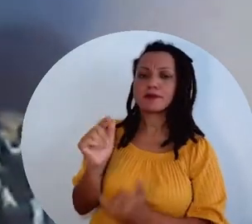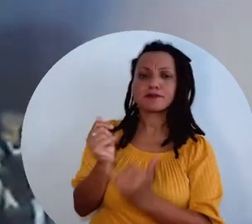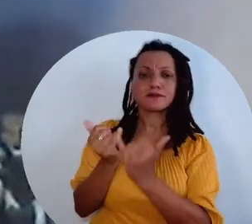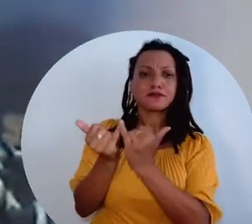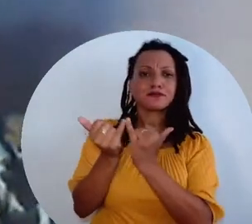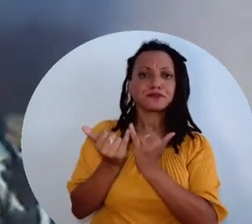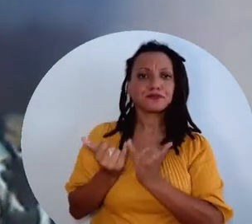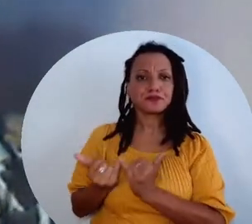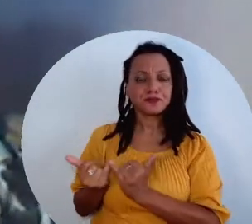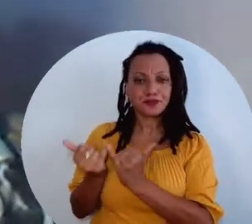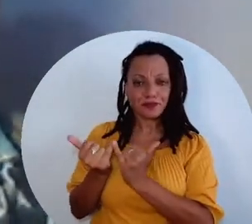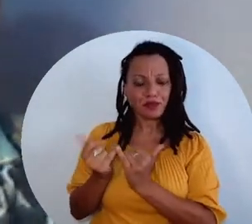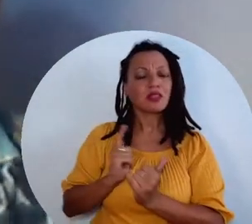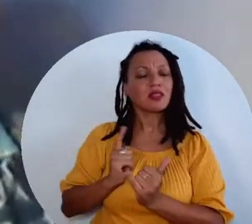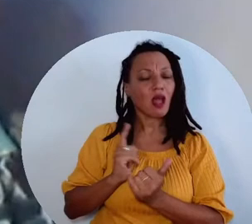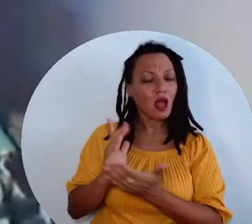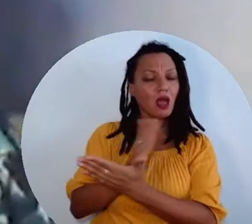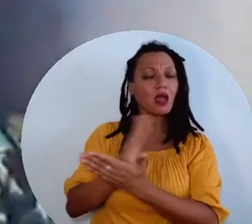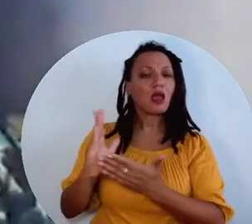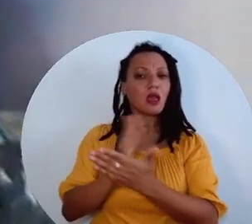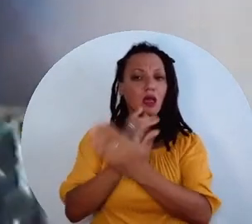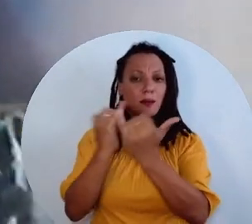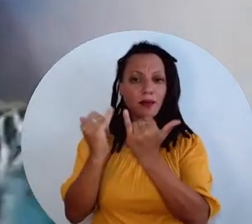de parecença. Então, tem